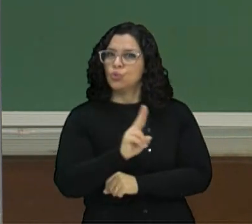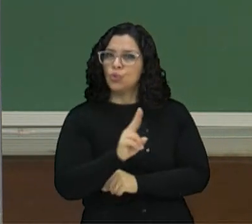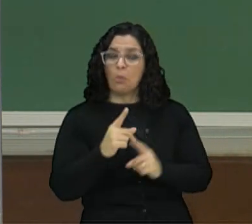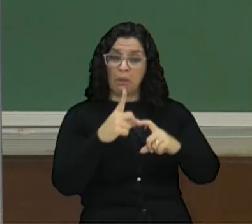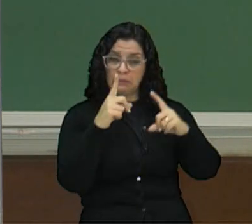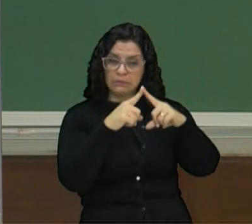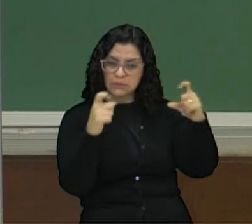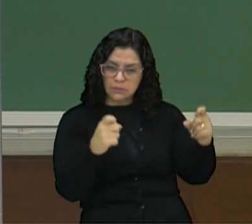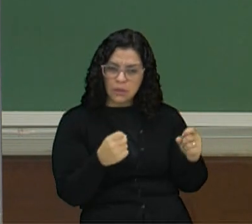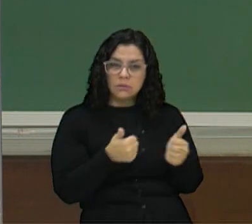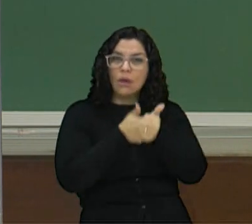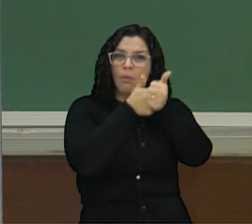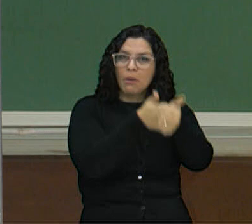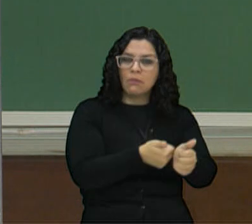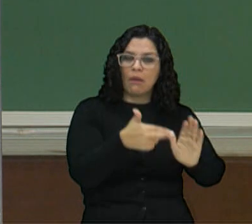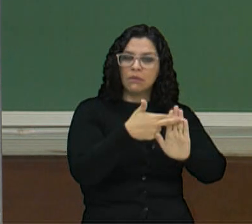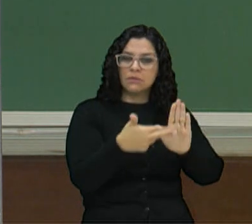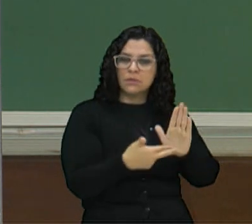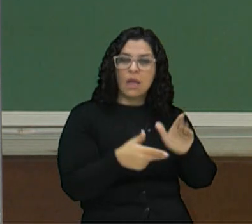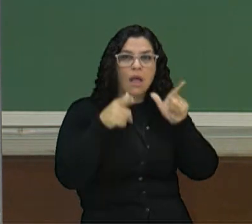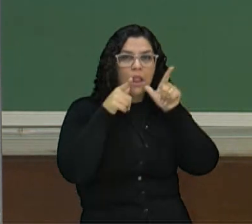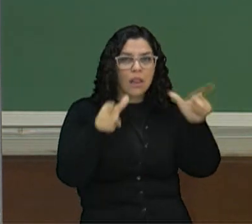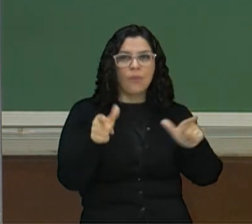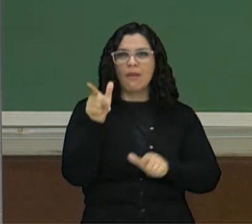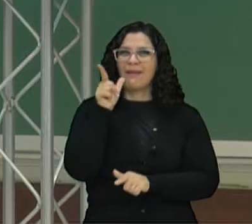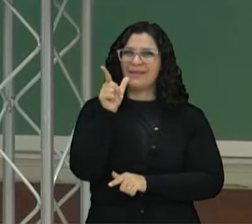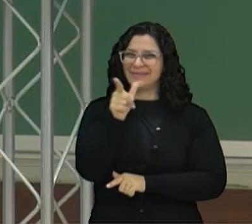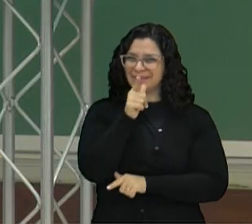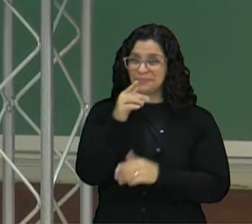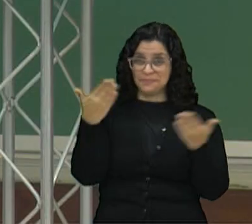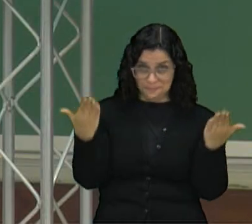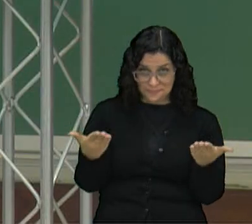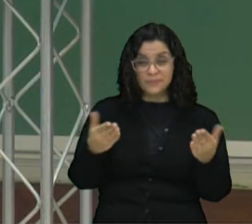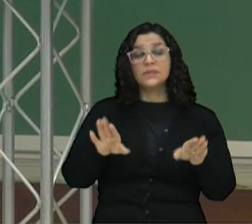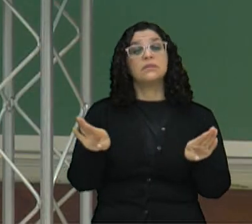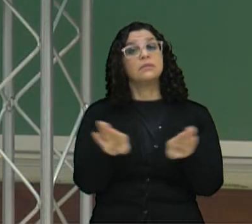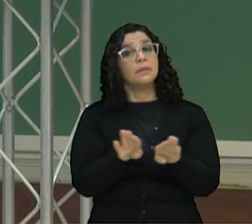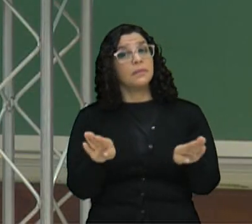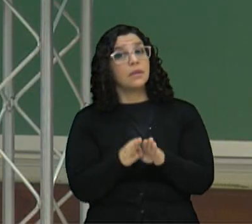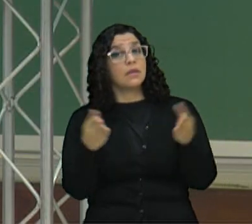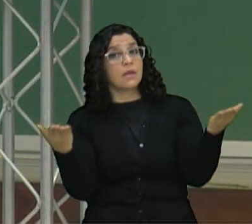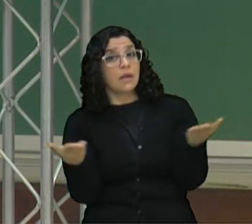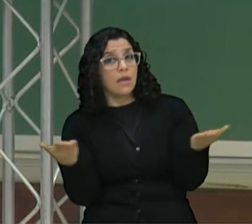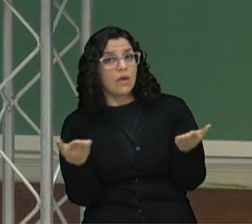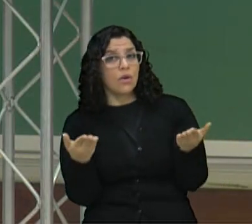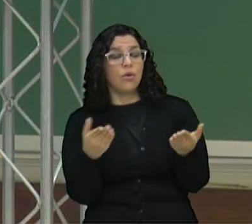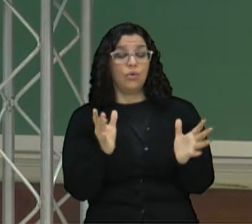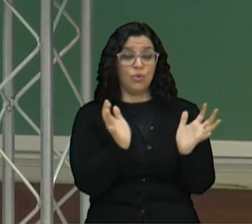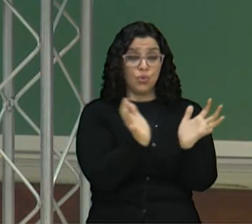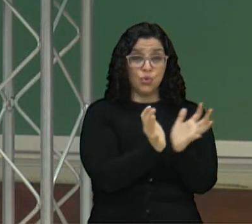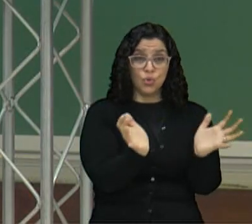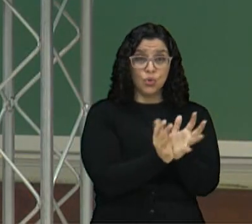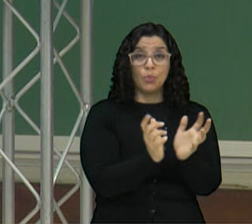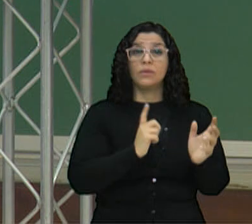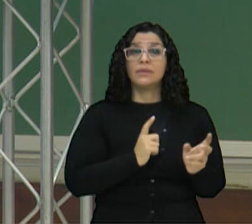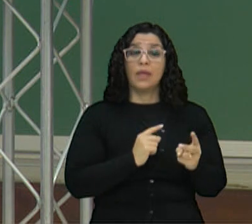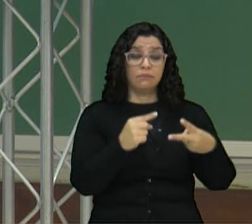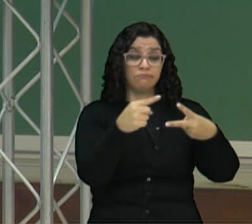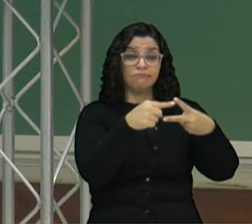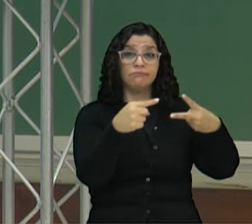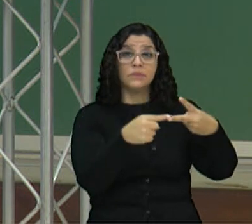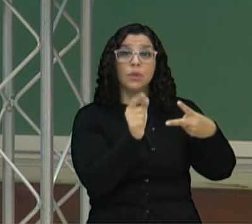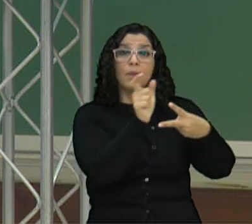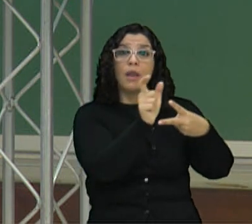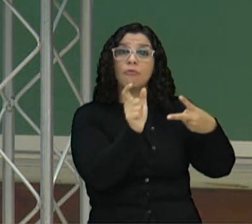regras dessa língua. Outra característica do nome científico de uma espécie é que ele é formado sempre por duas